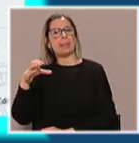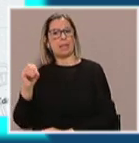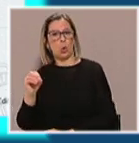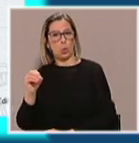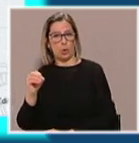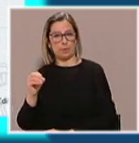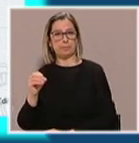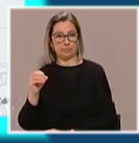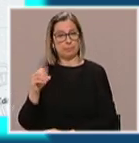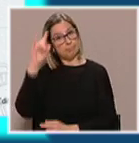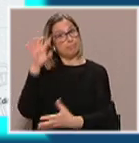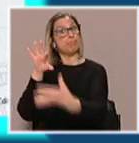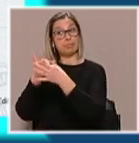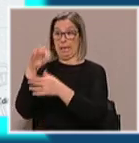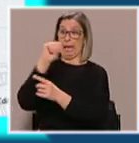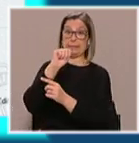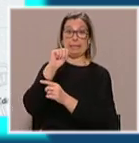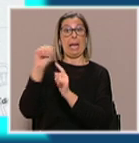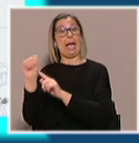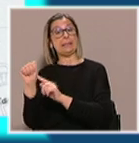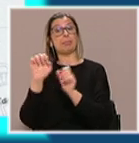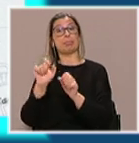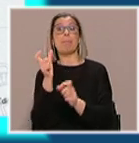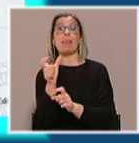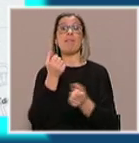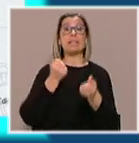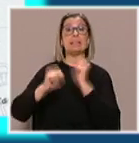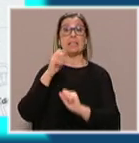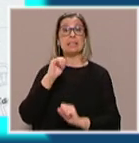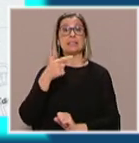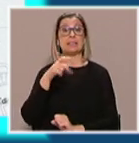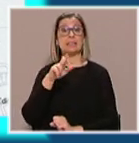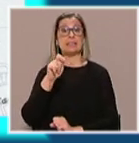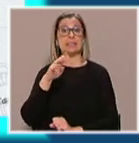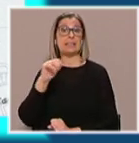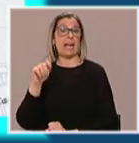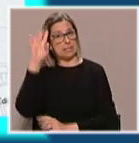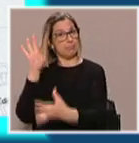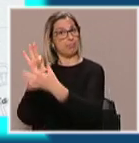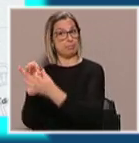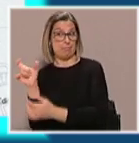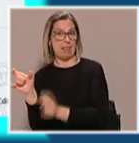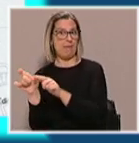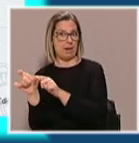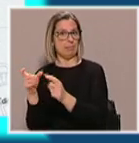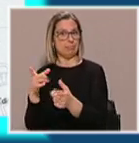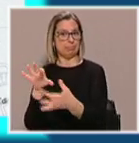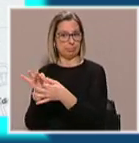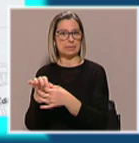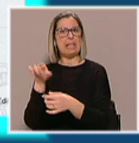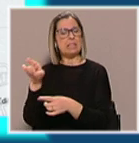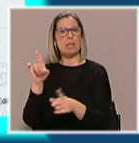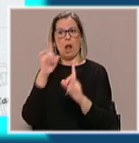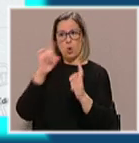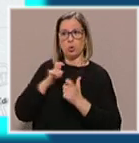S de stress. E reage normalmente, é despoltado em situações que nos obrigam a gerir emoções,